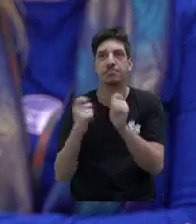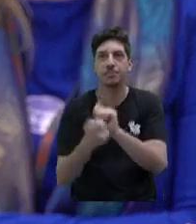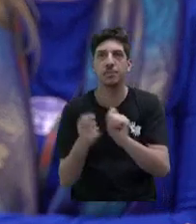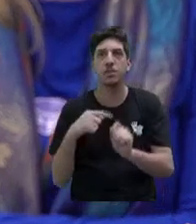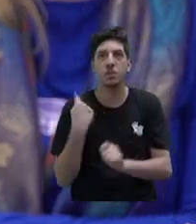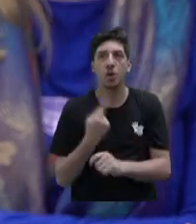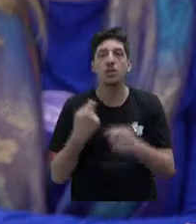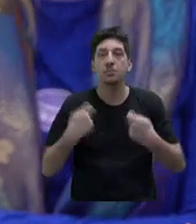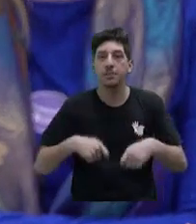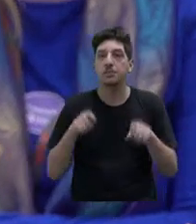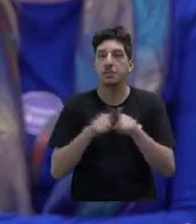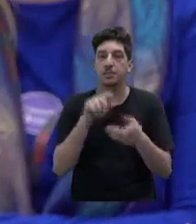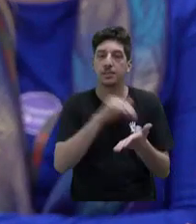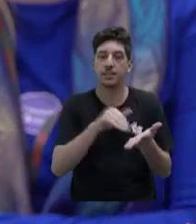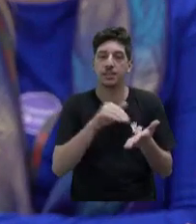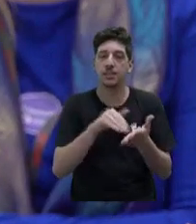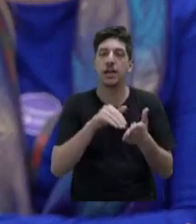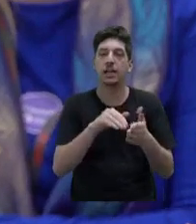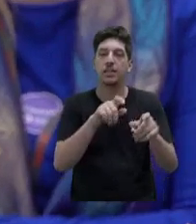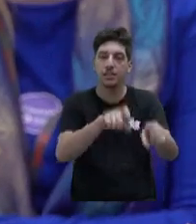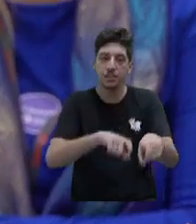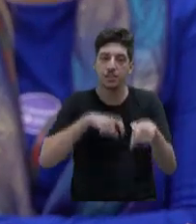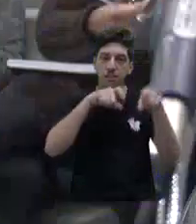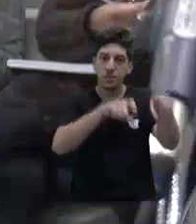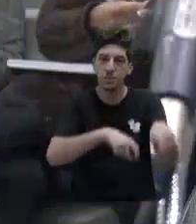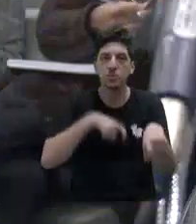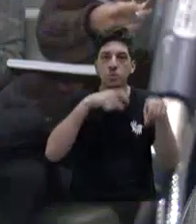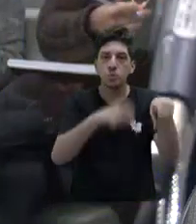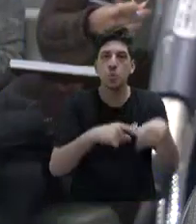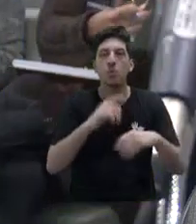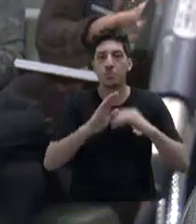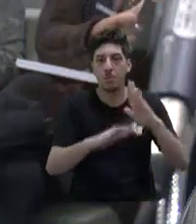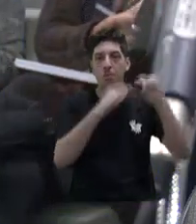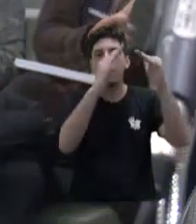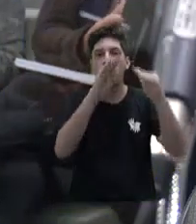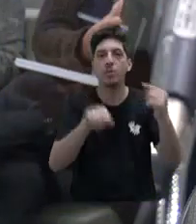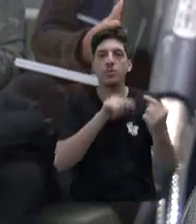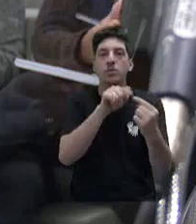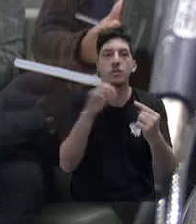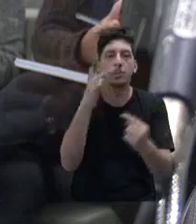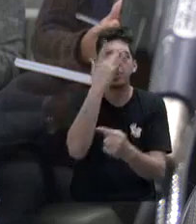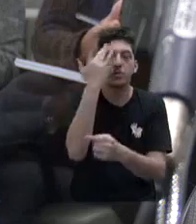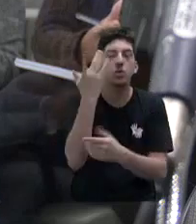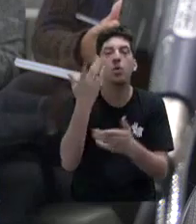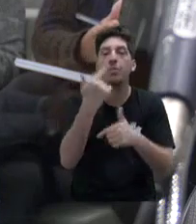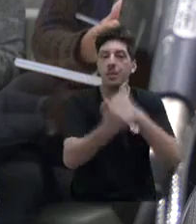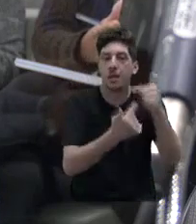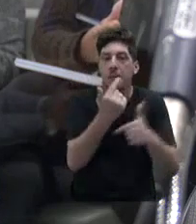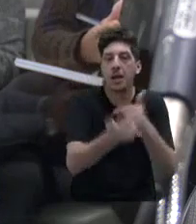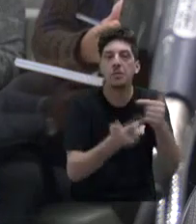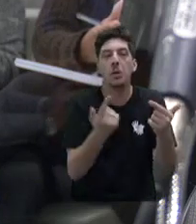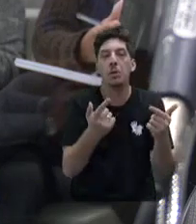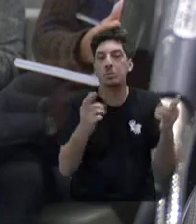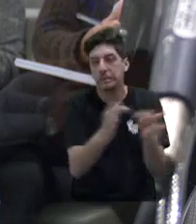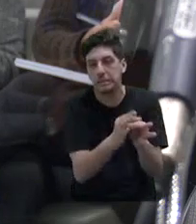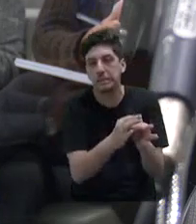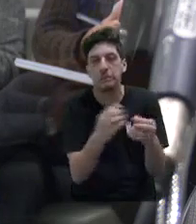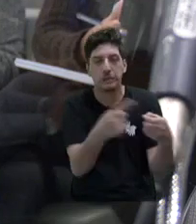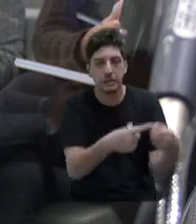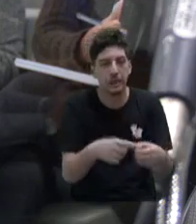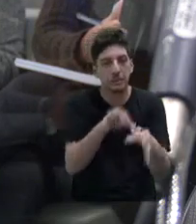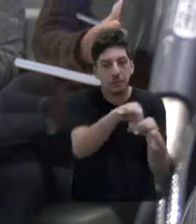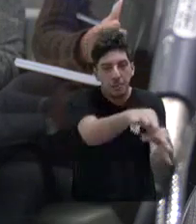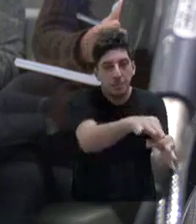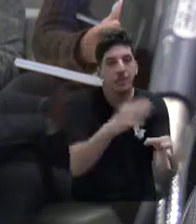também, na Secretaria de Agricultura, ter um avanço para que os produtores e os pequenos produtores, agricultores, possam, de